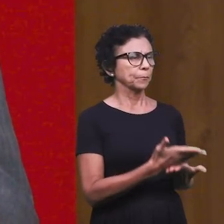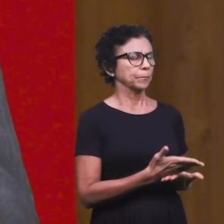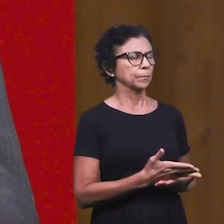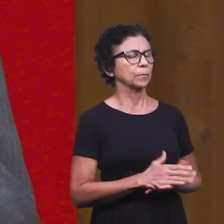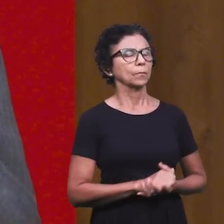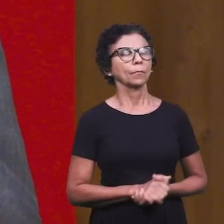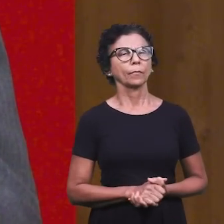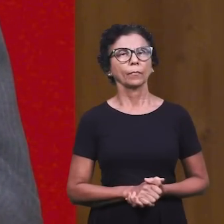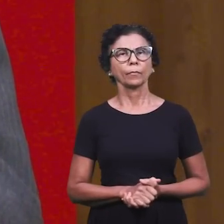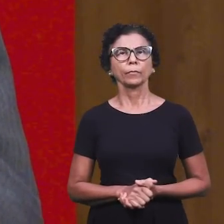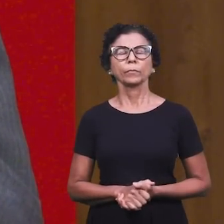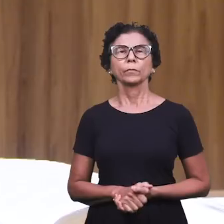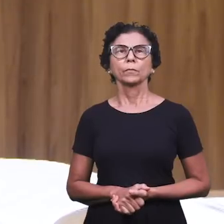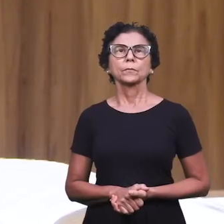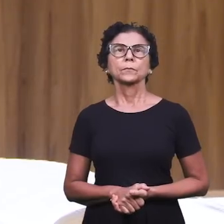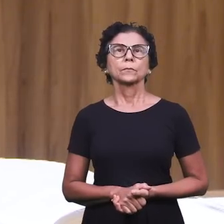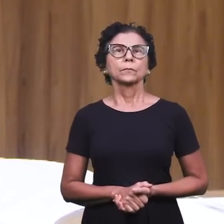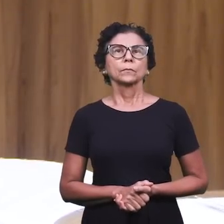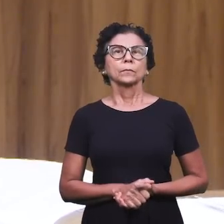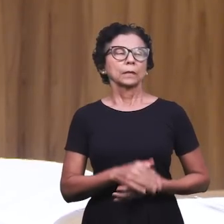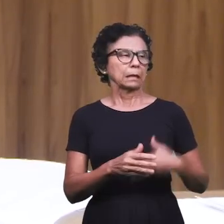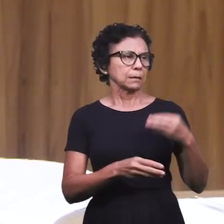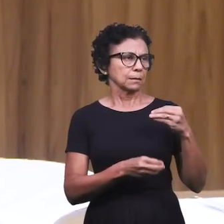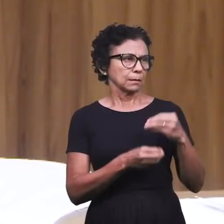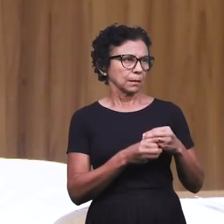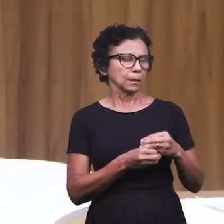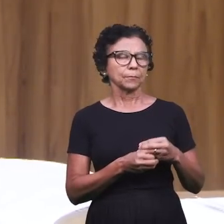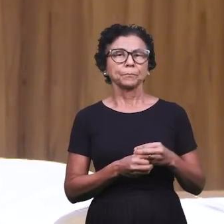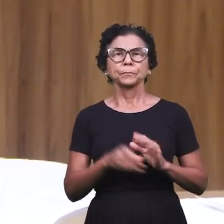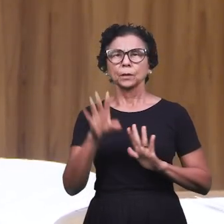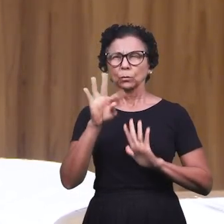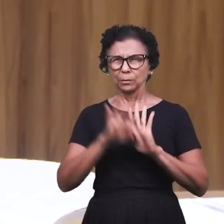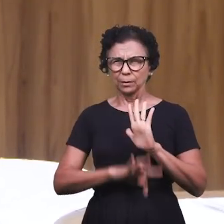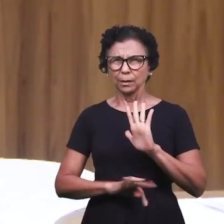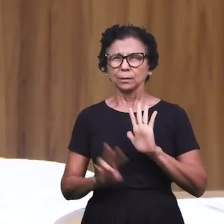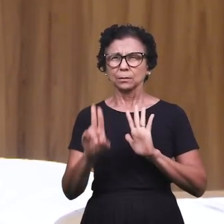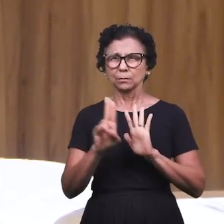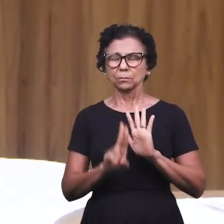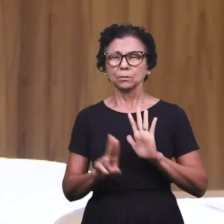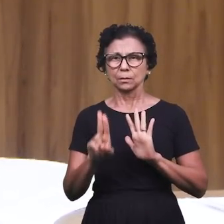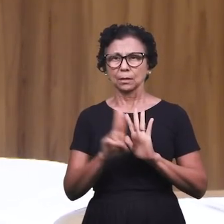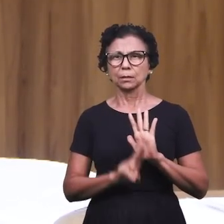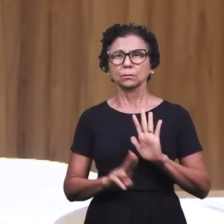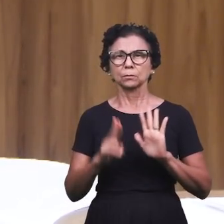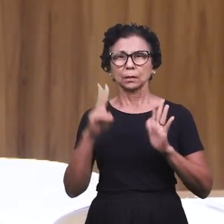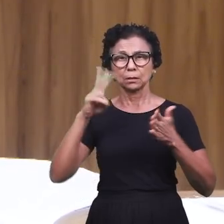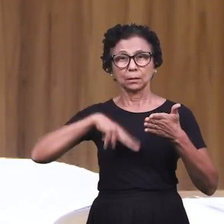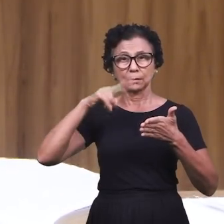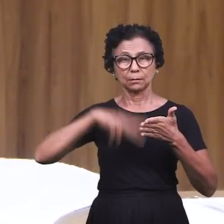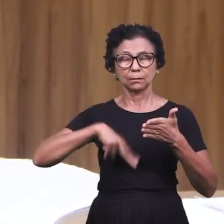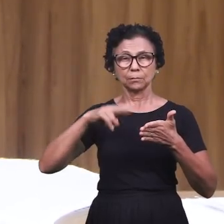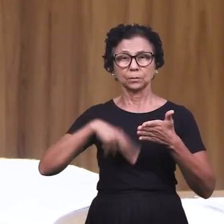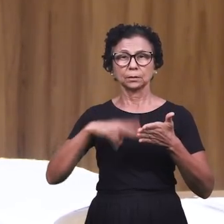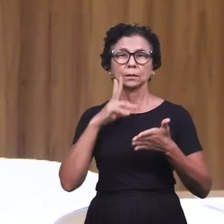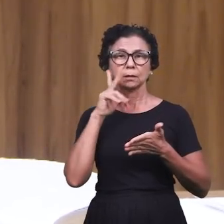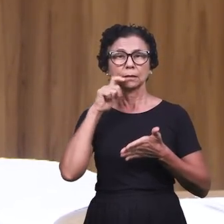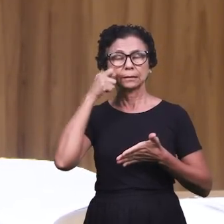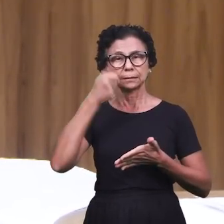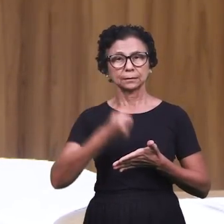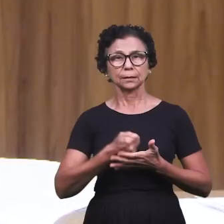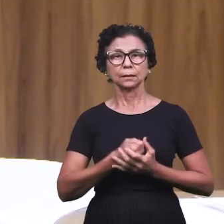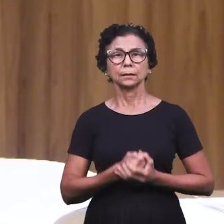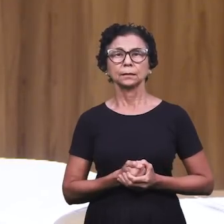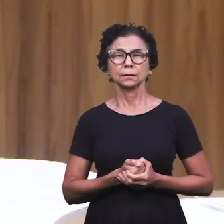palavra? Só citando o texto que é sempre usado na ceia, né? Um dos textos, além do texto de Paulo, em